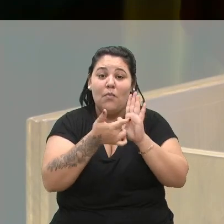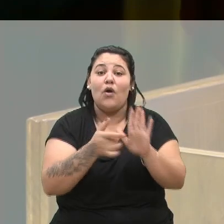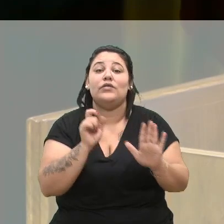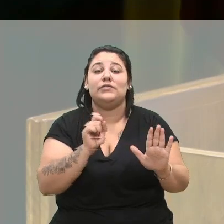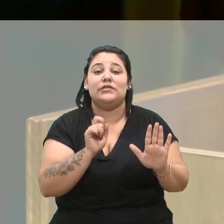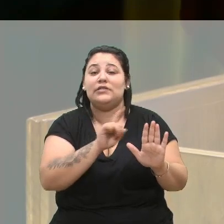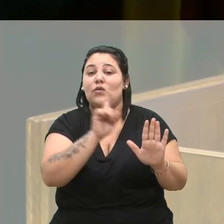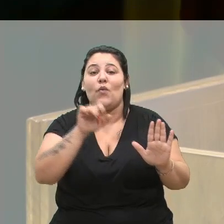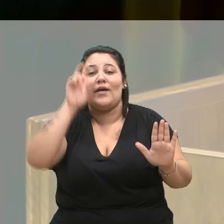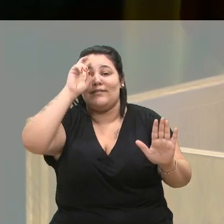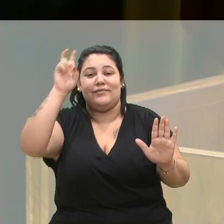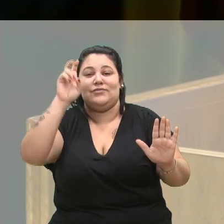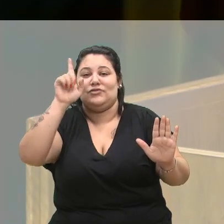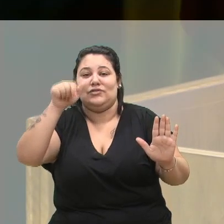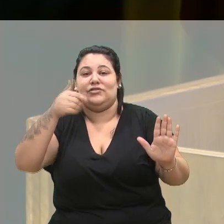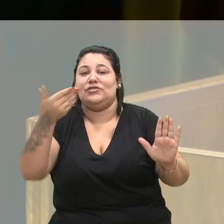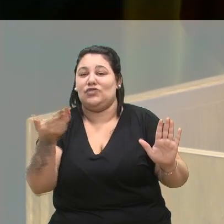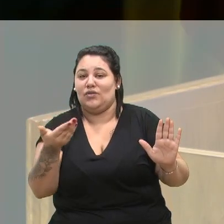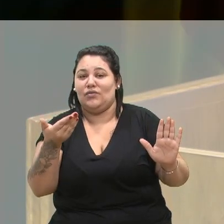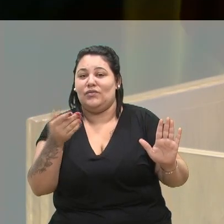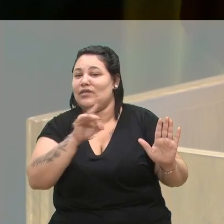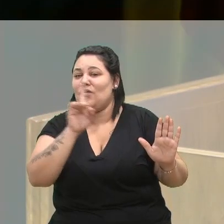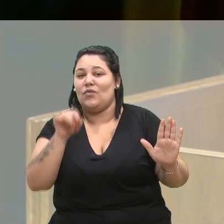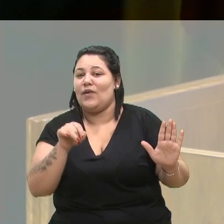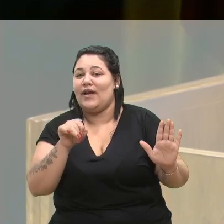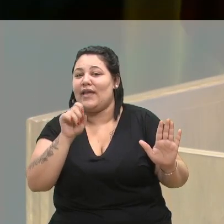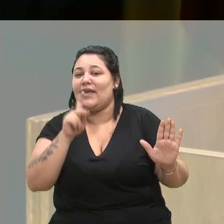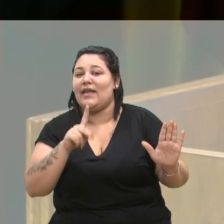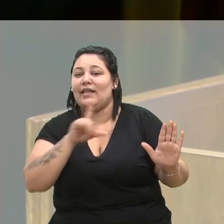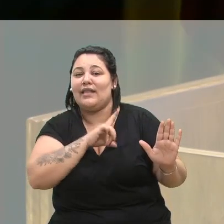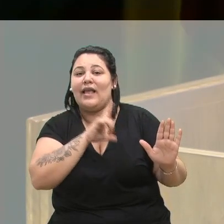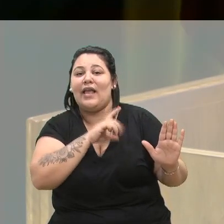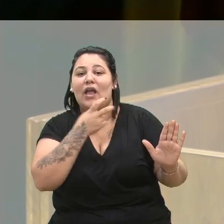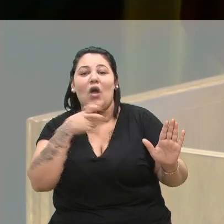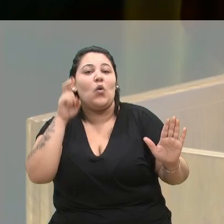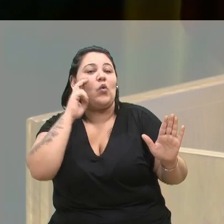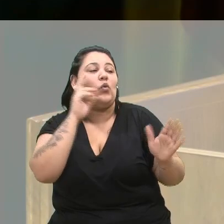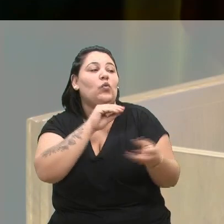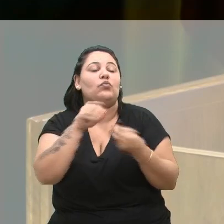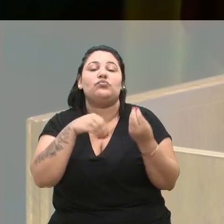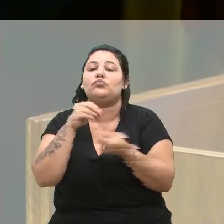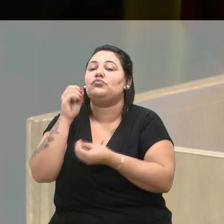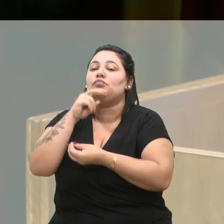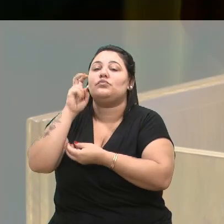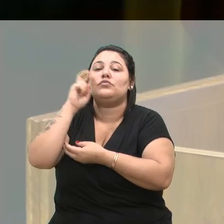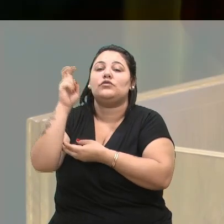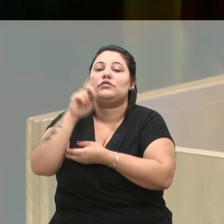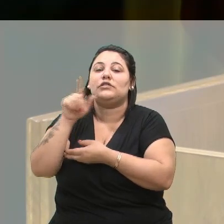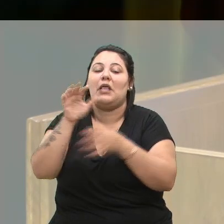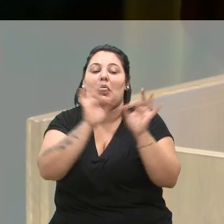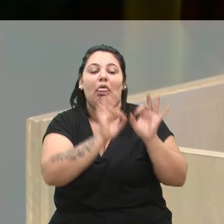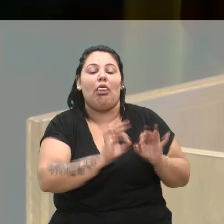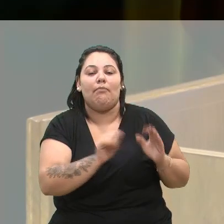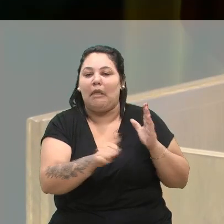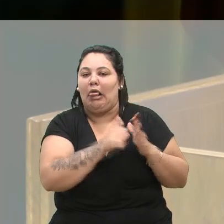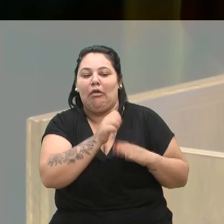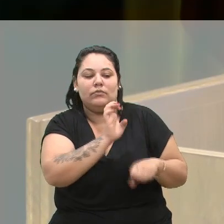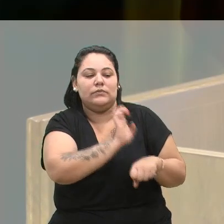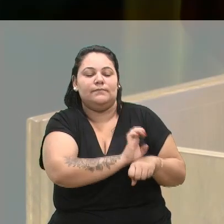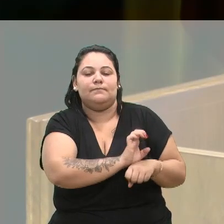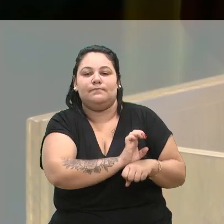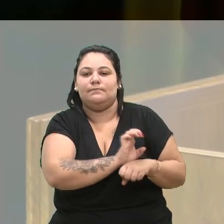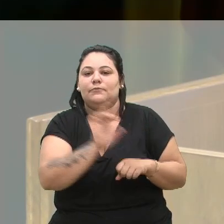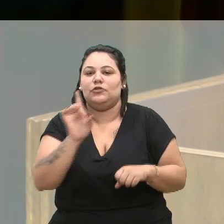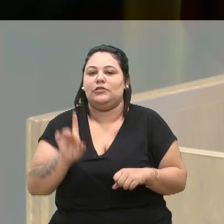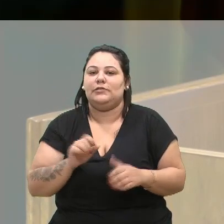os sábios, não são os cultos que fazem, mantêm e aperfeiçoam o Estado de Direito. São